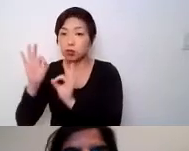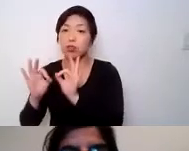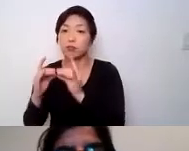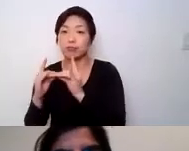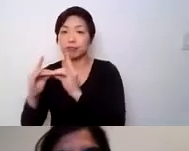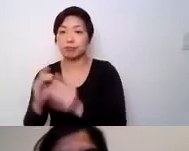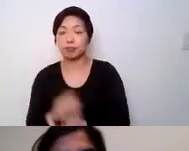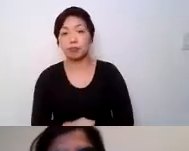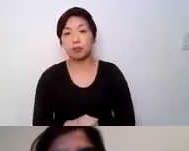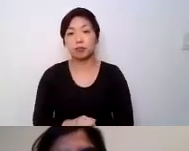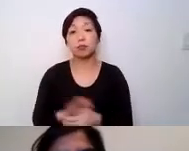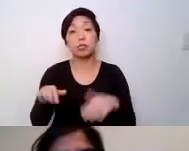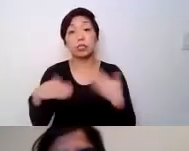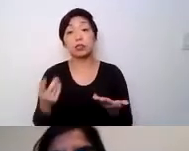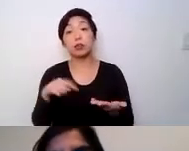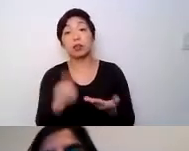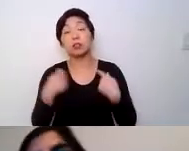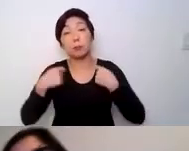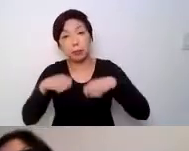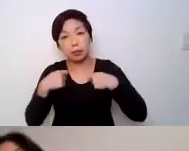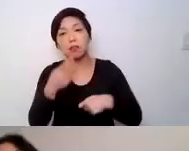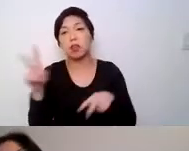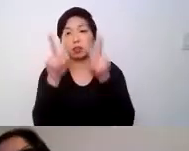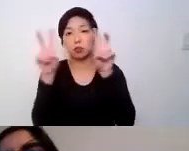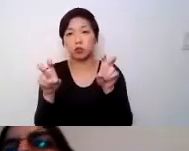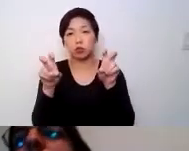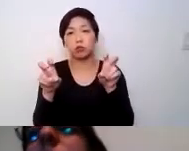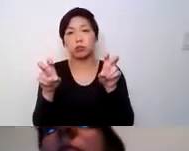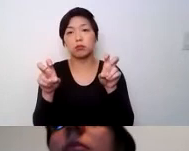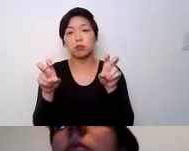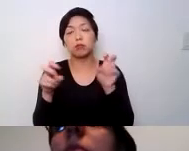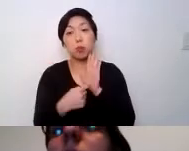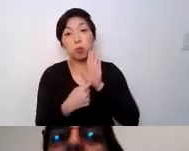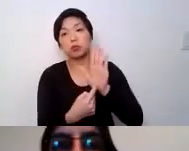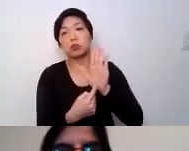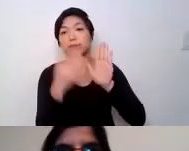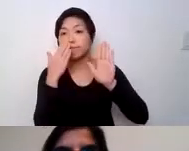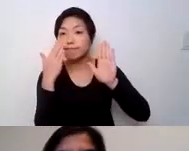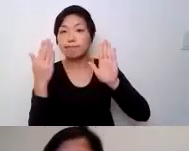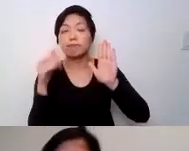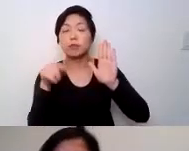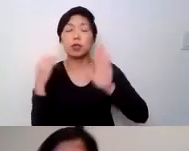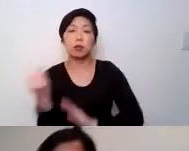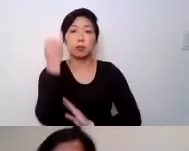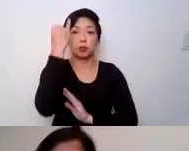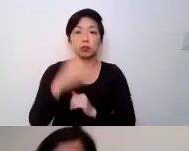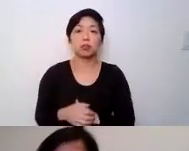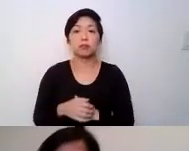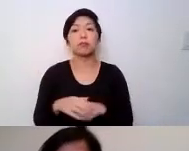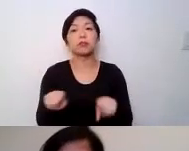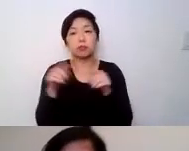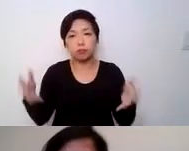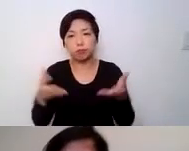é necessário a gente falar a respeito disso mesmo trazer isso à tona para a gente evidenciar a importância que eles têm e fomentar essas